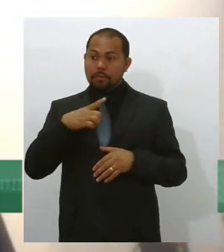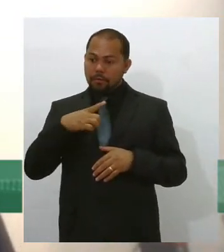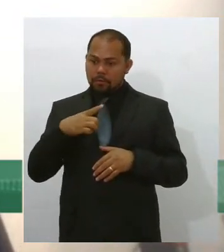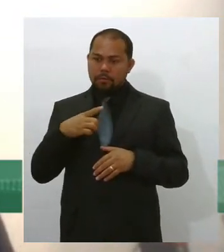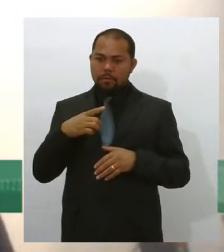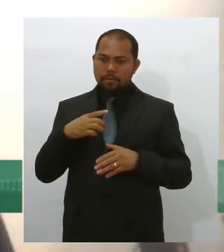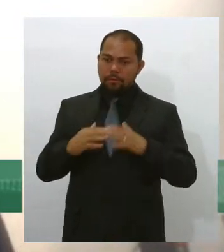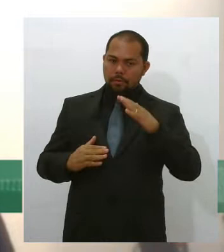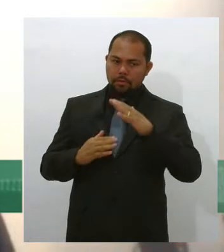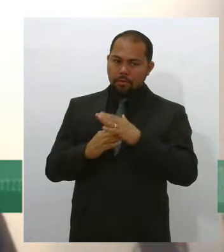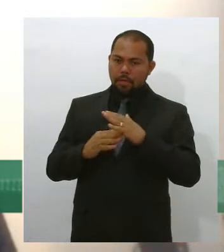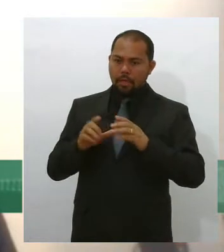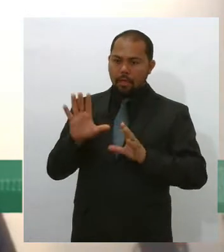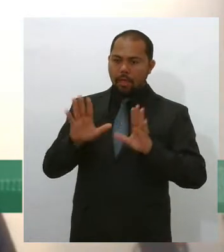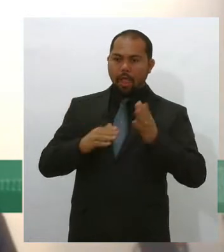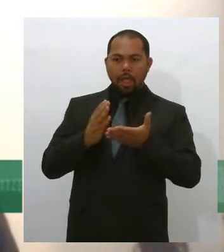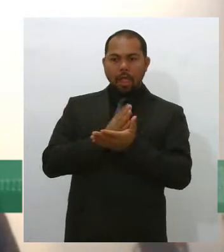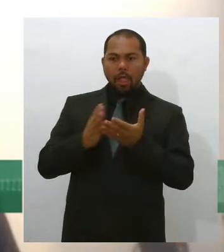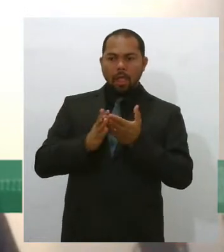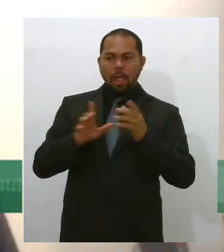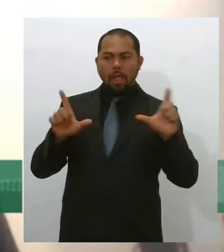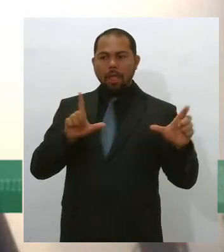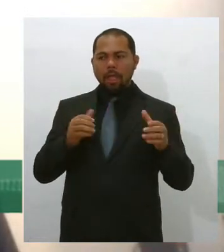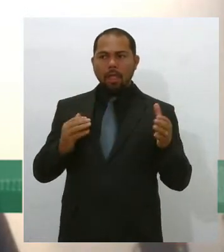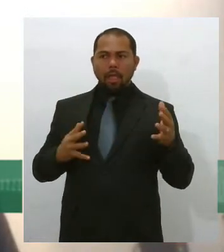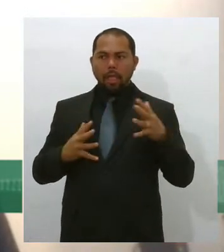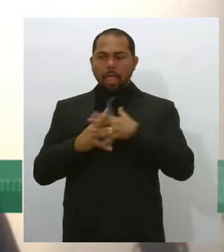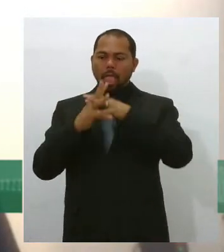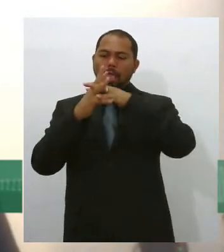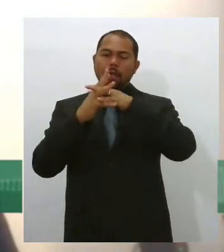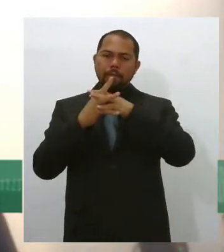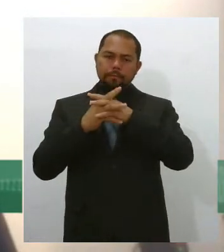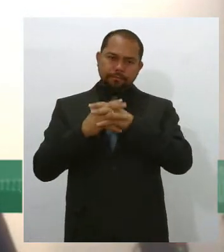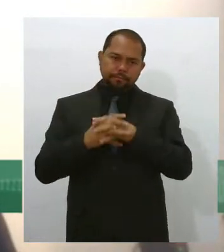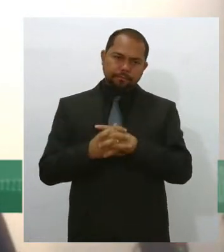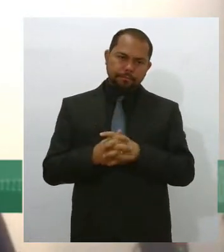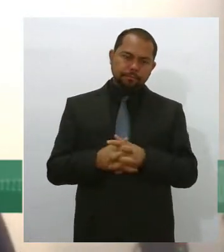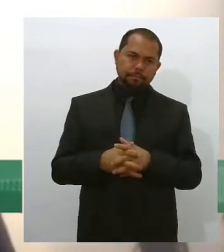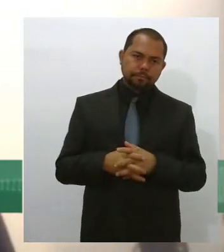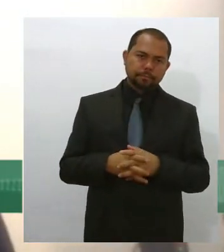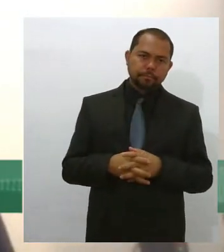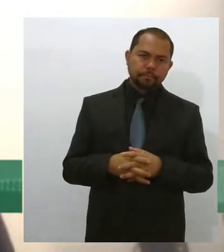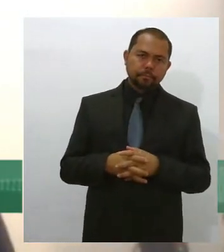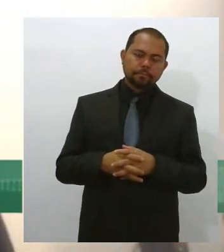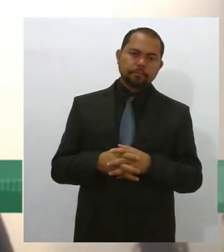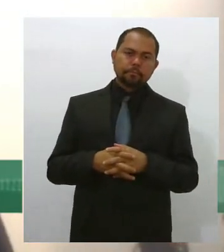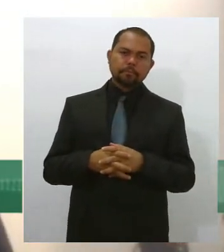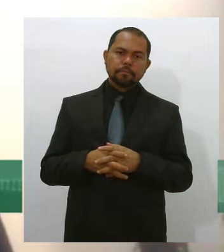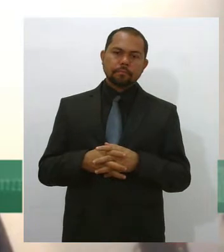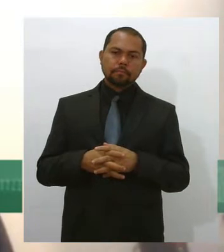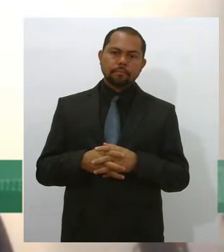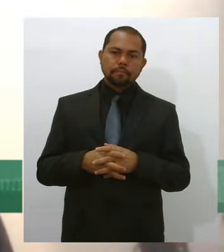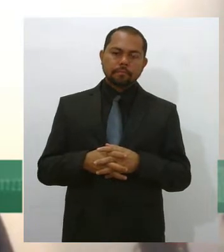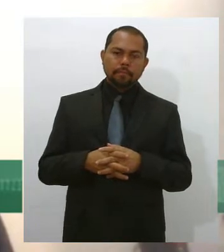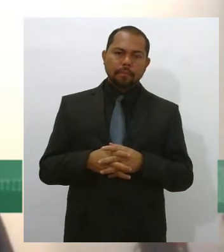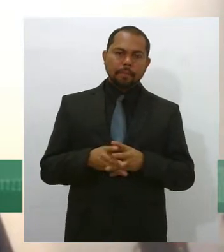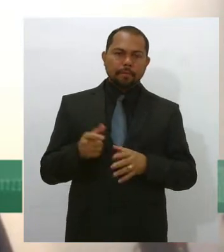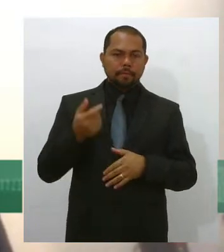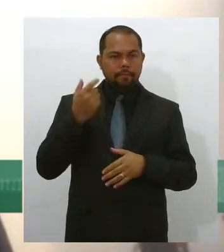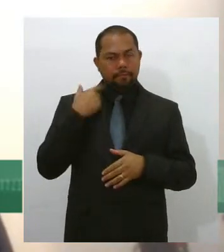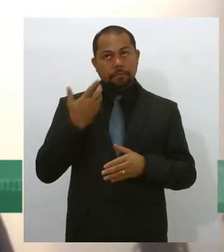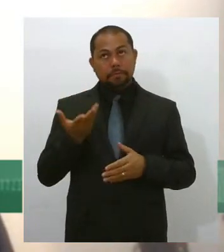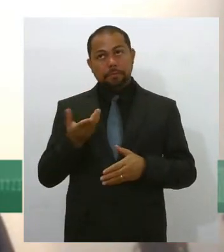para além desse limite ué É se ter uma ideia e aí como você